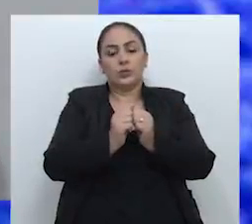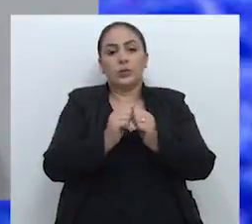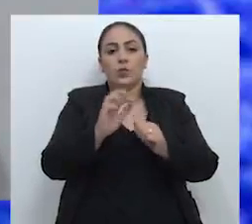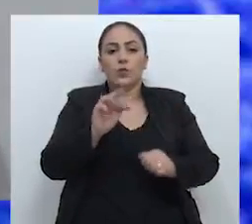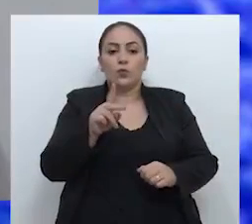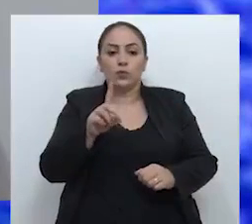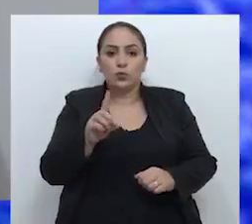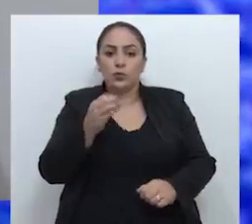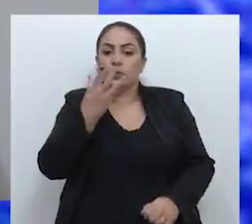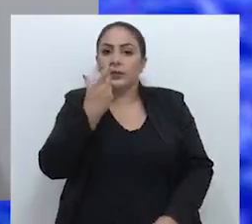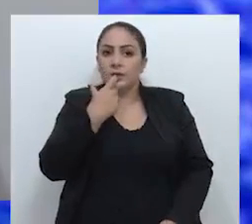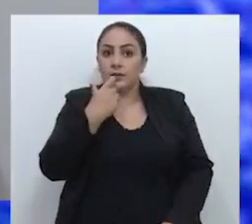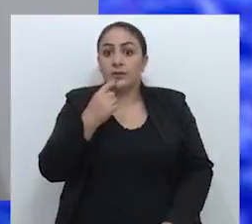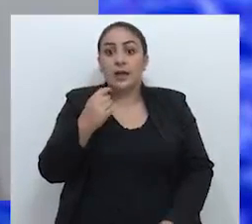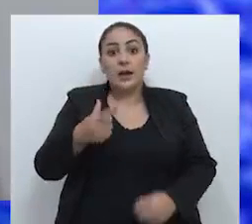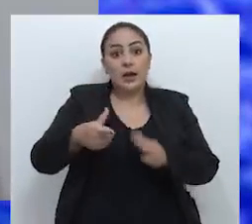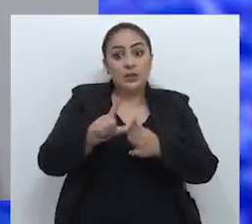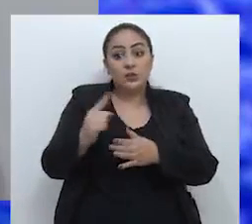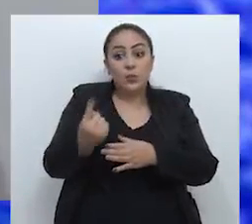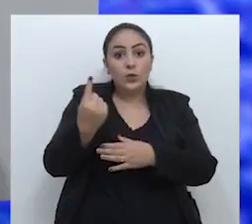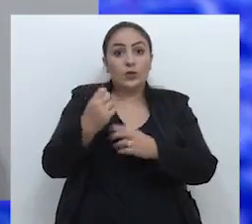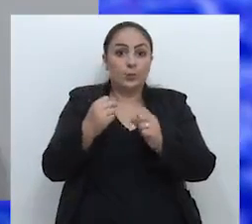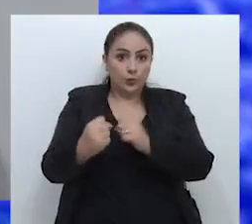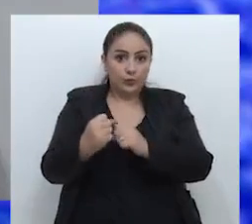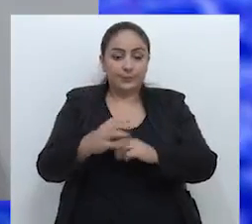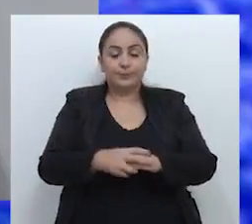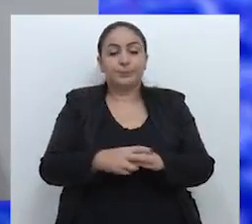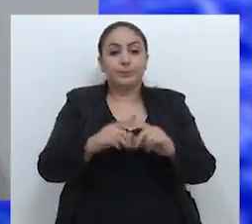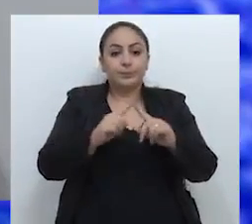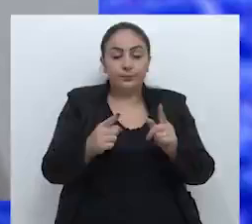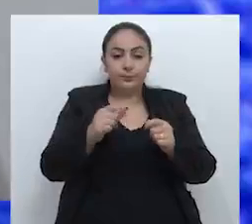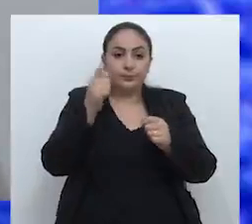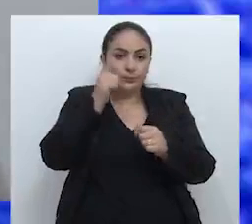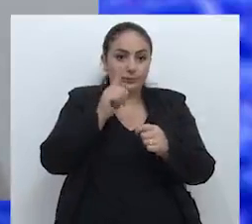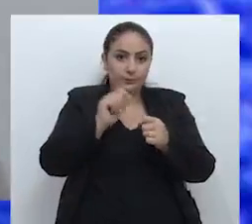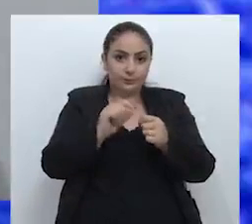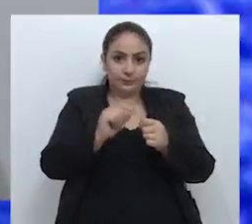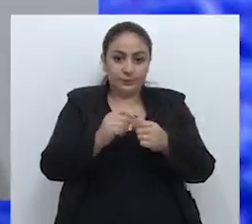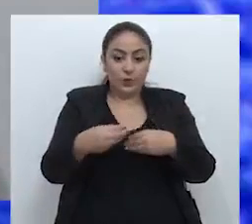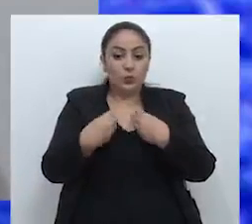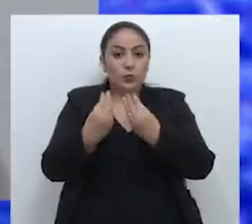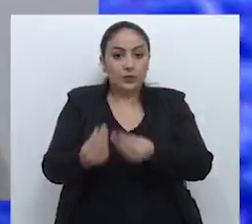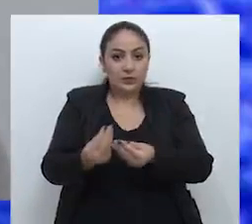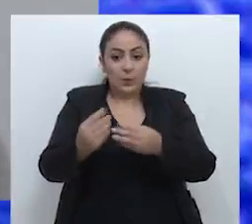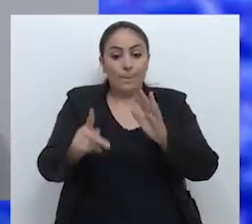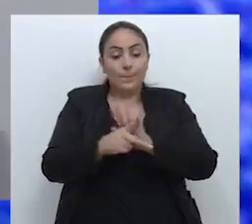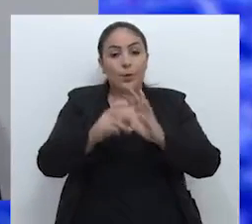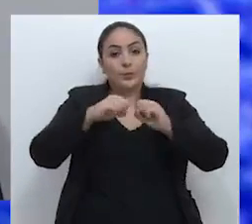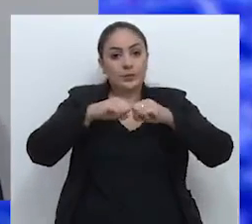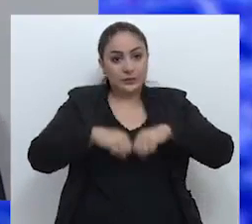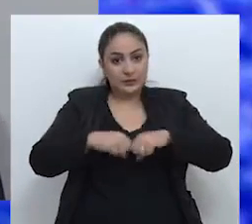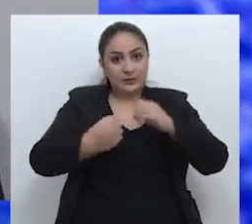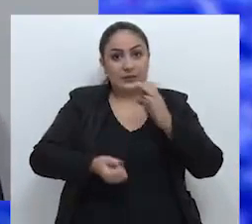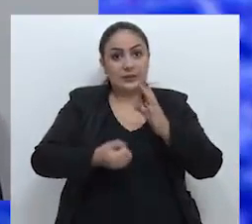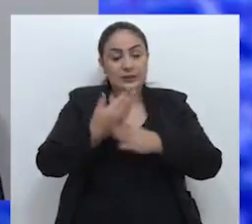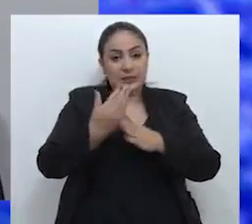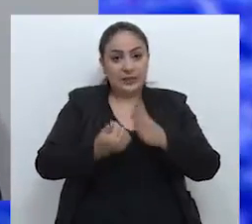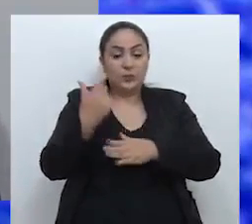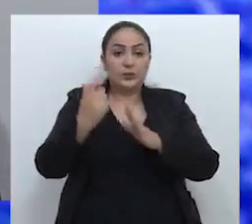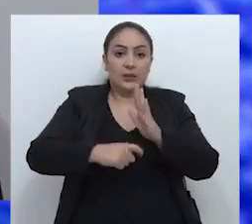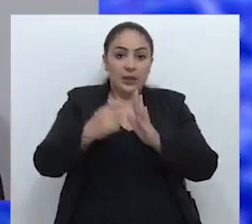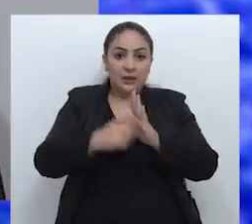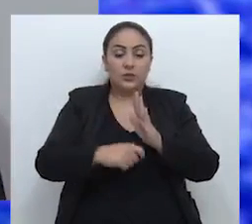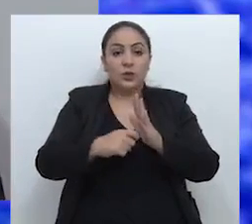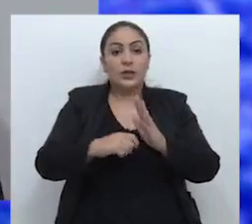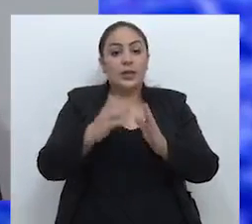era a única doação possível até então. Para fazer a doação, o próprio sistema gera um DARF,